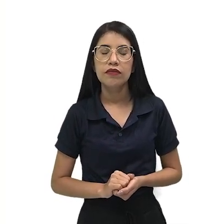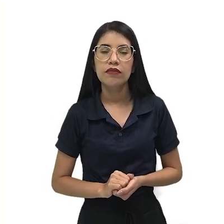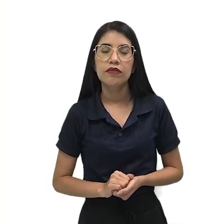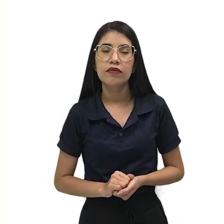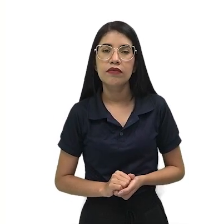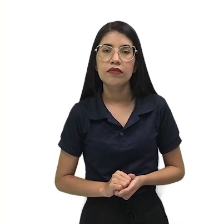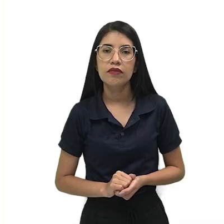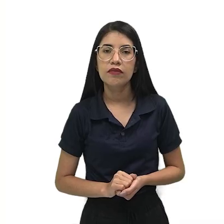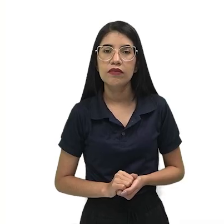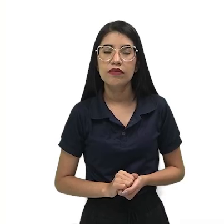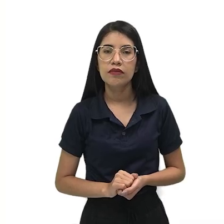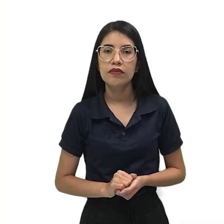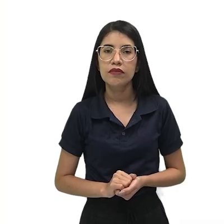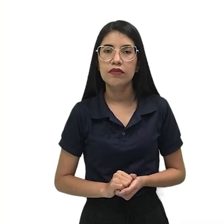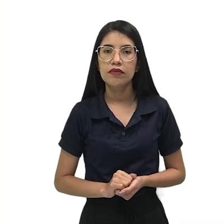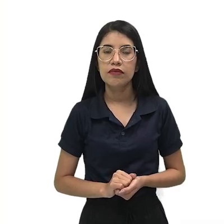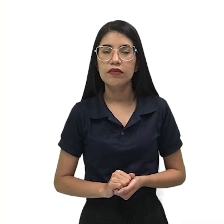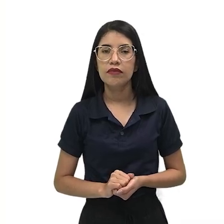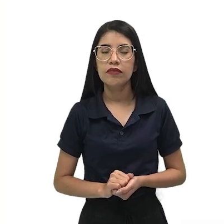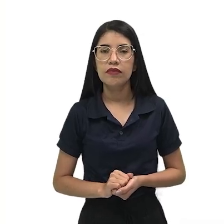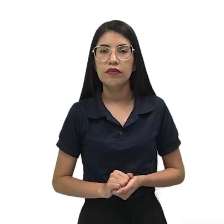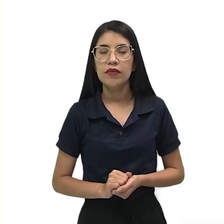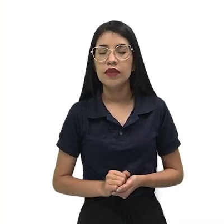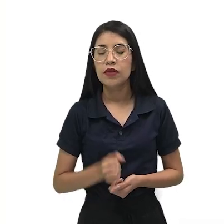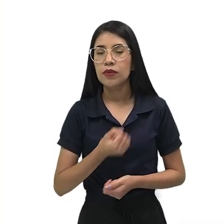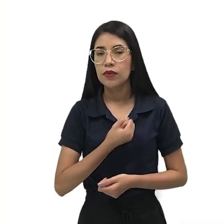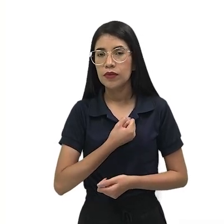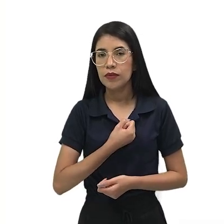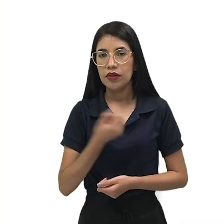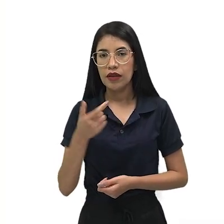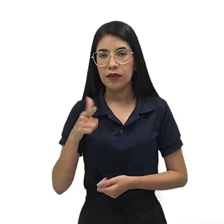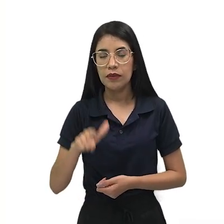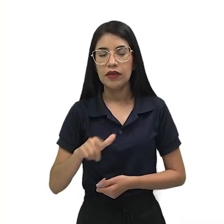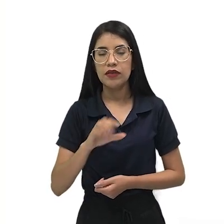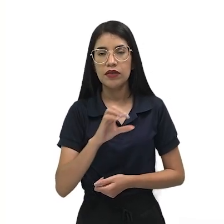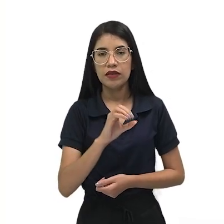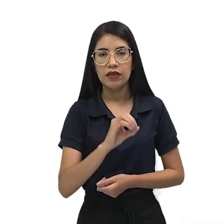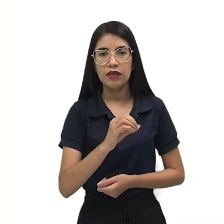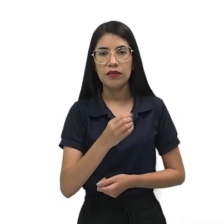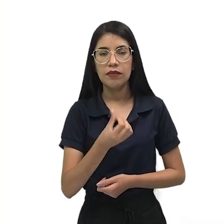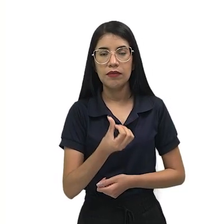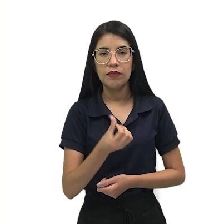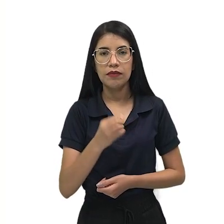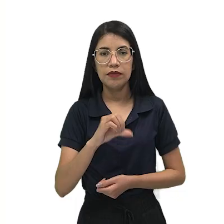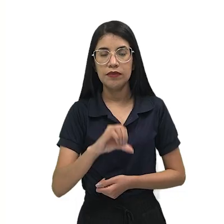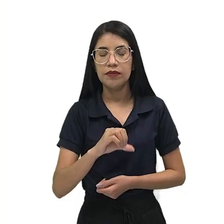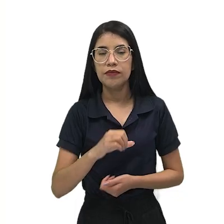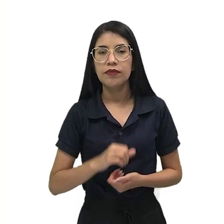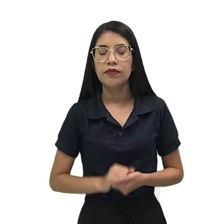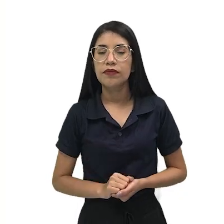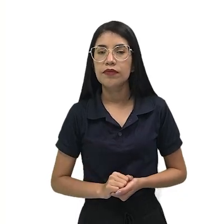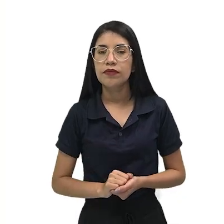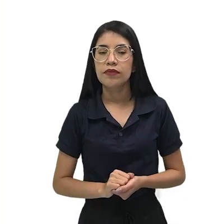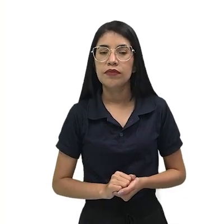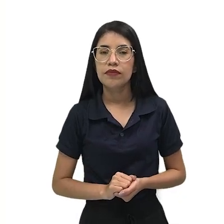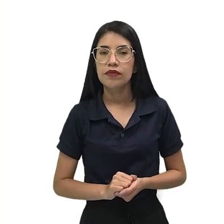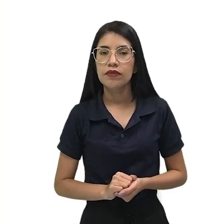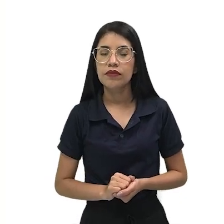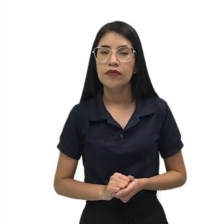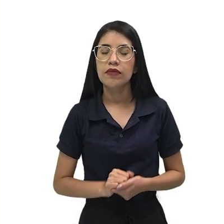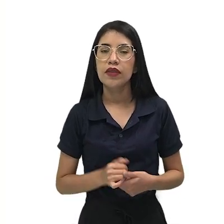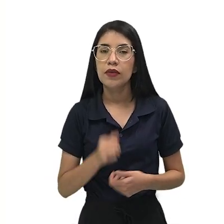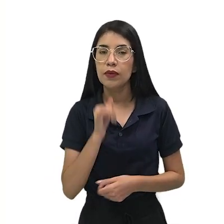069. São os 3 números que se repetem. Beleza? Então vamos ver